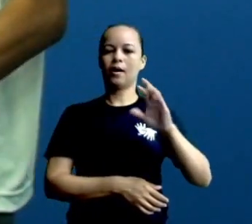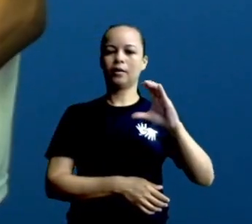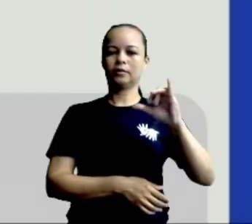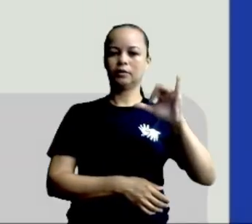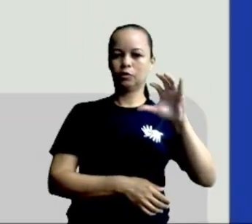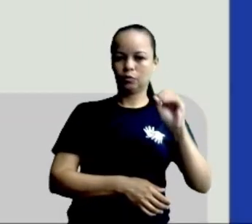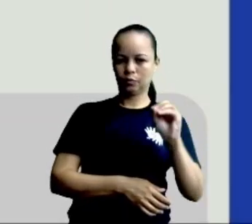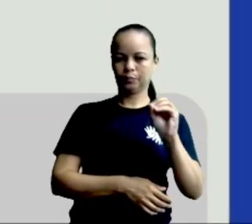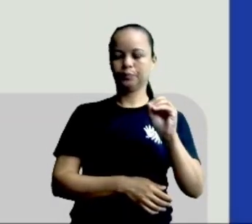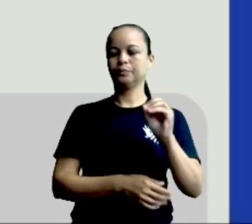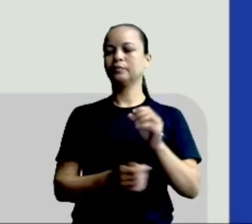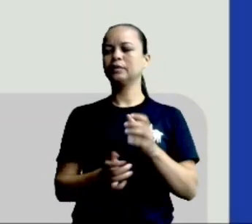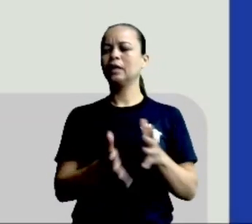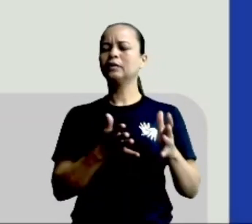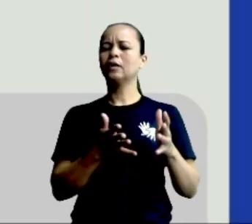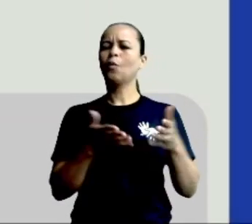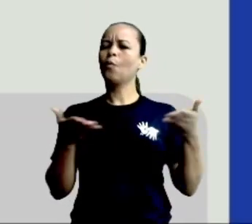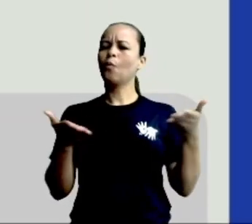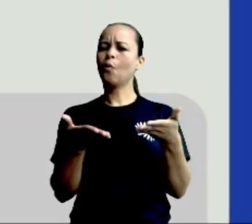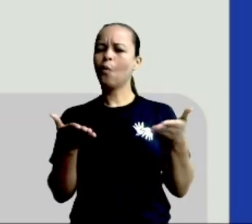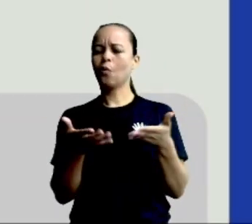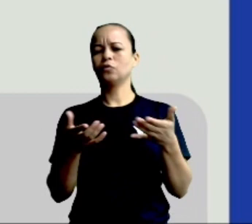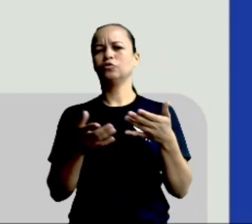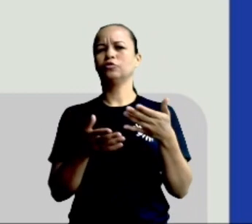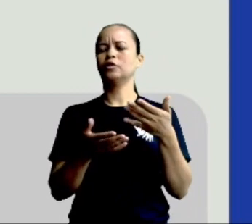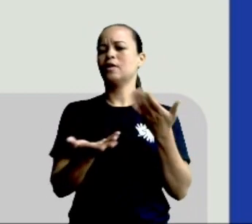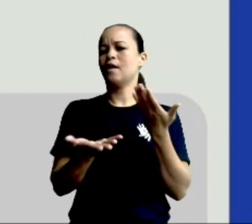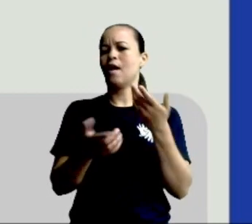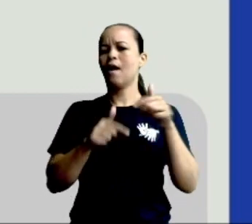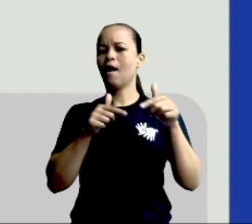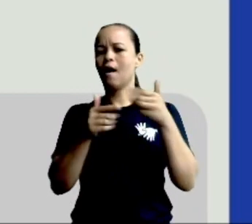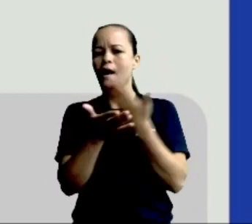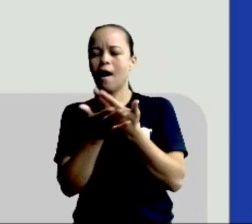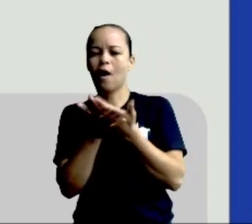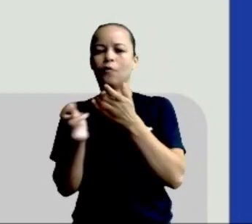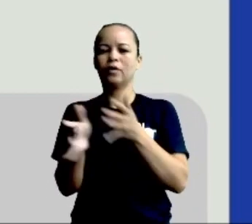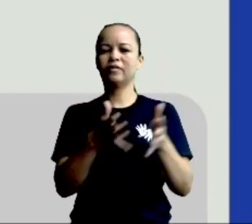slide. Gente, a aula de hoje vai ser sobre trabalho, tá?